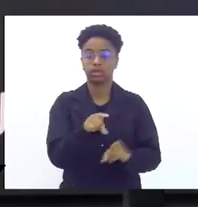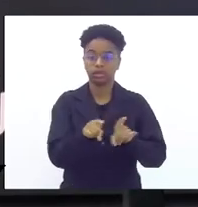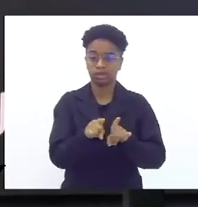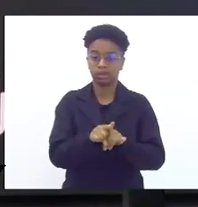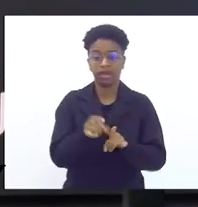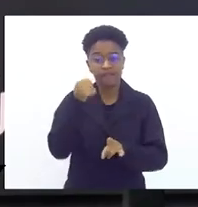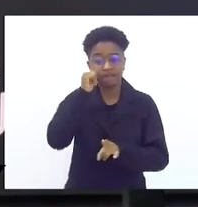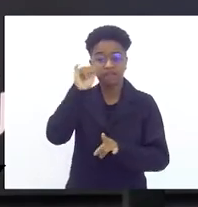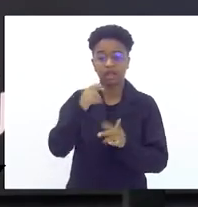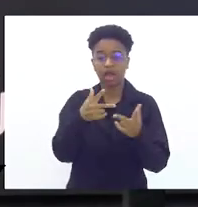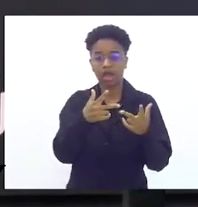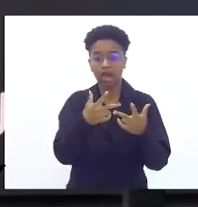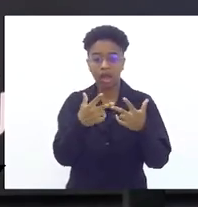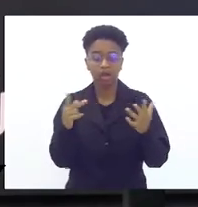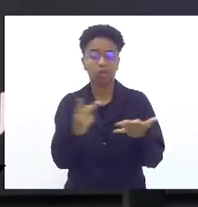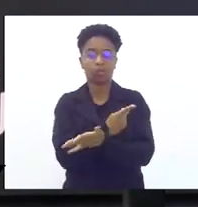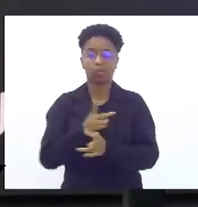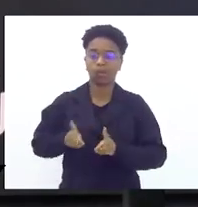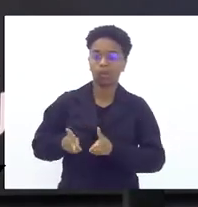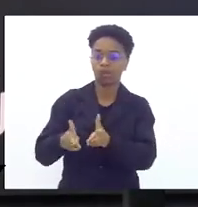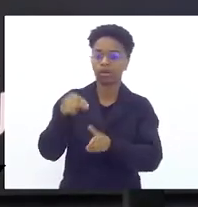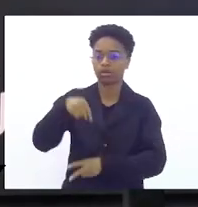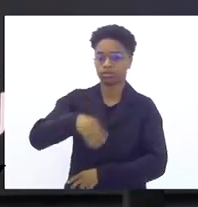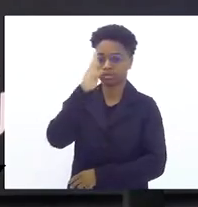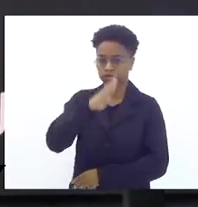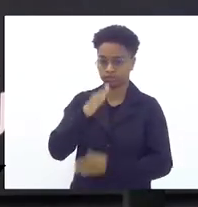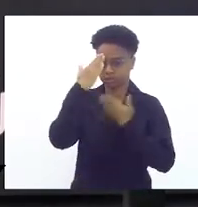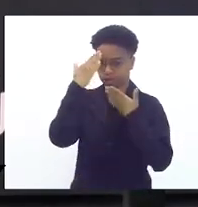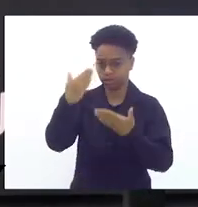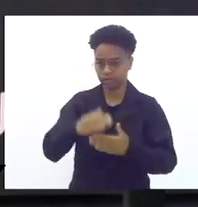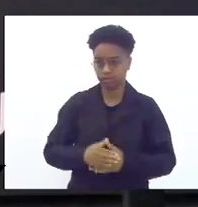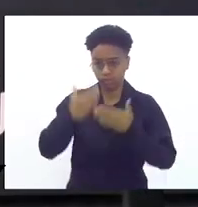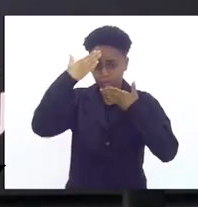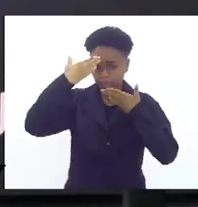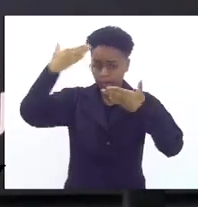acontecendo nesse país obrigado